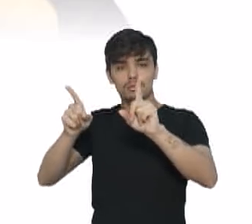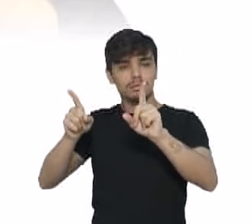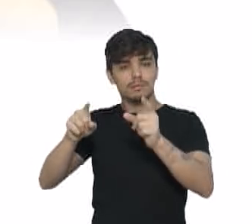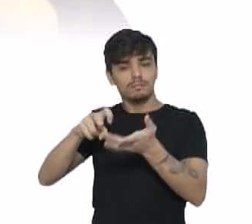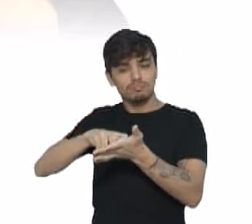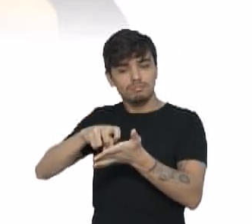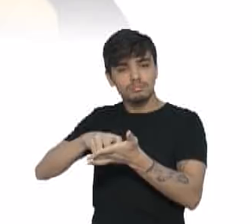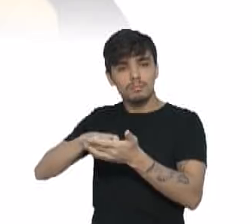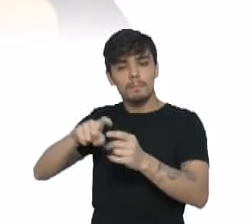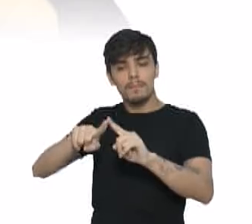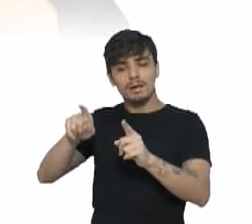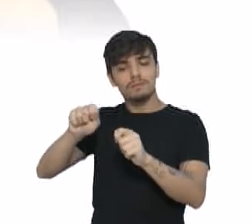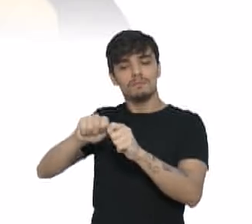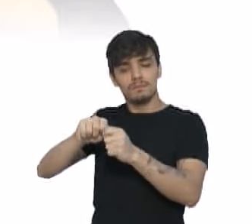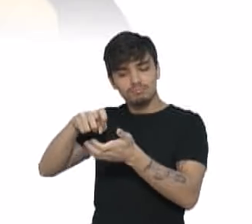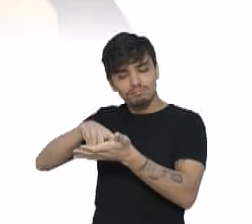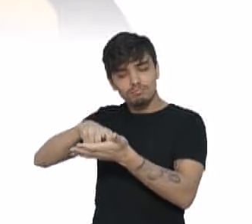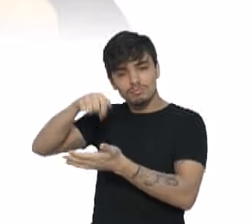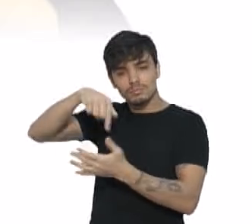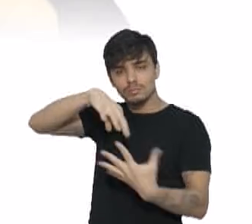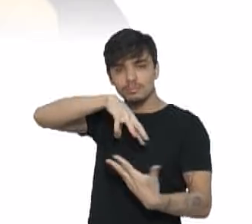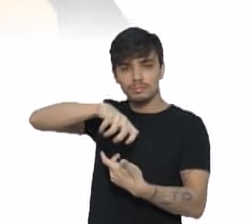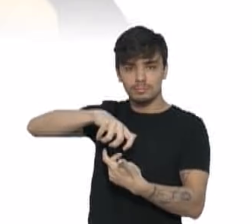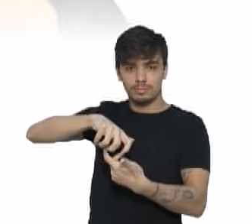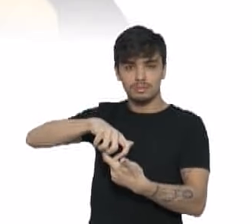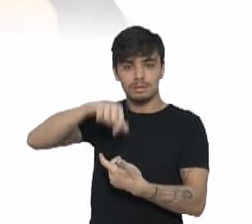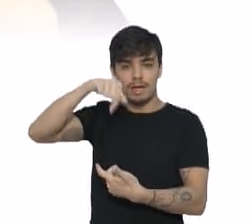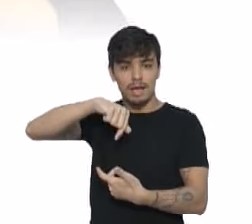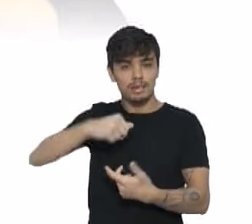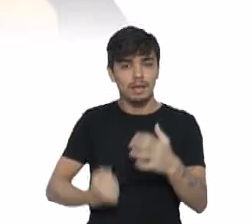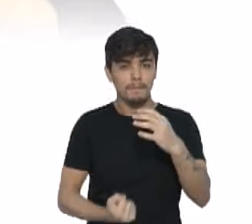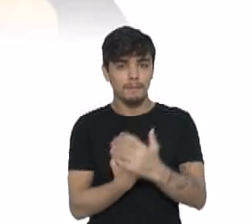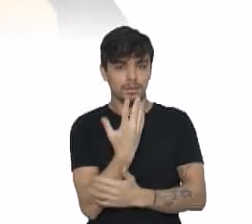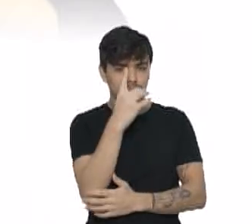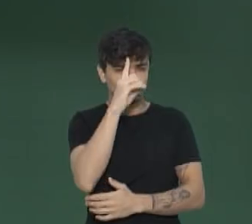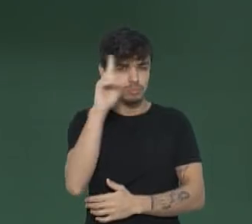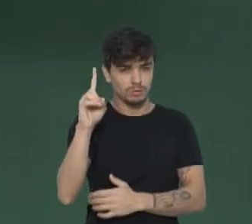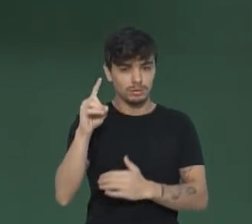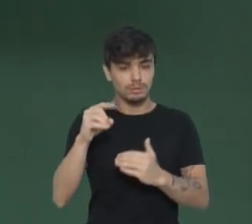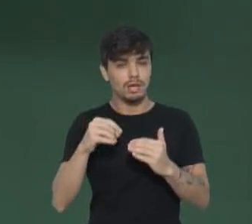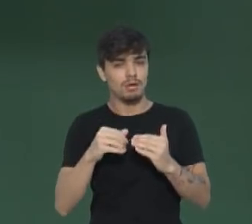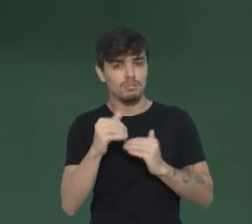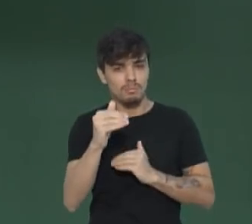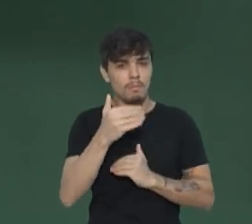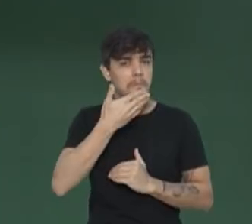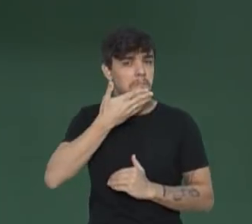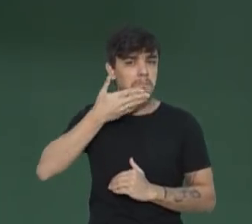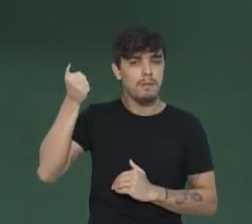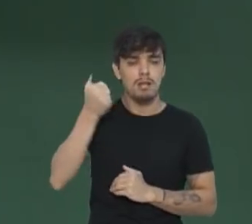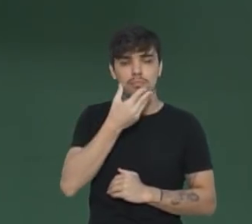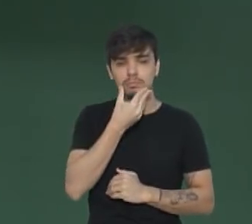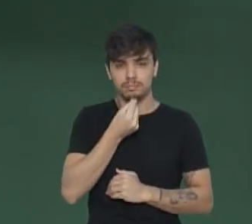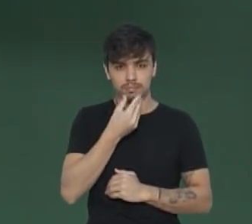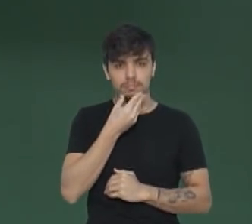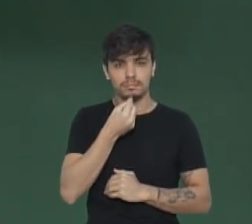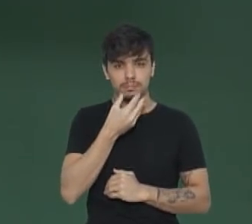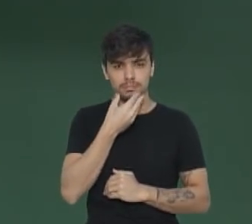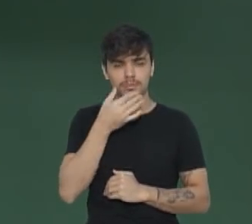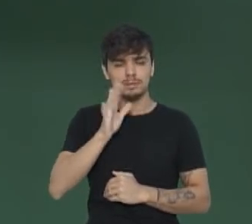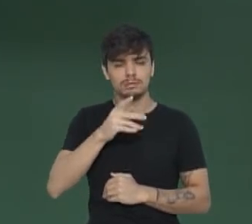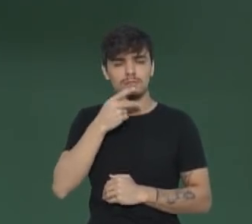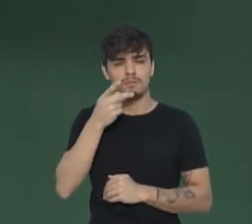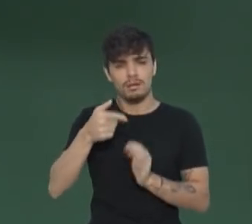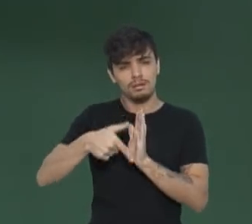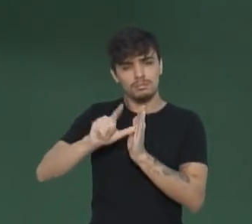na terra, para que da terra brote um dia o além do homem, né? Que inclusive se tem do início da